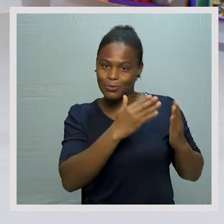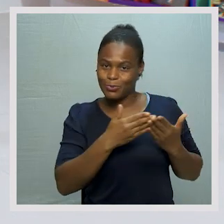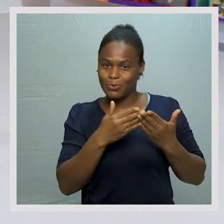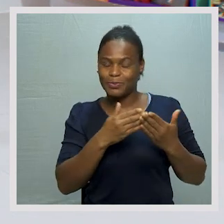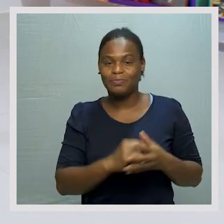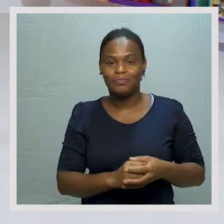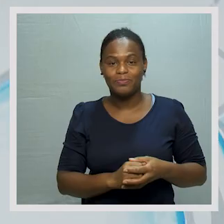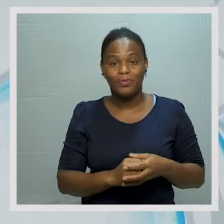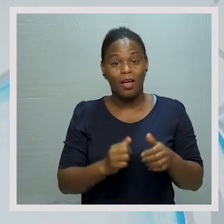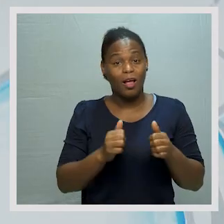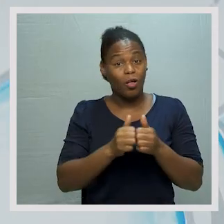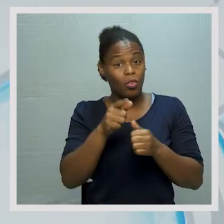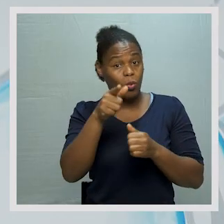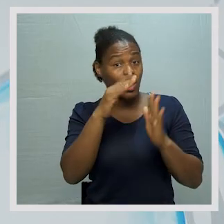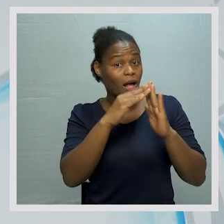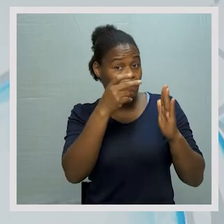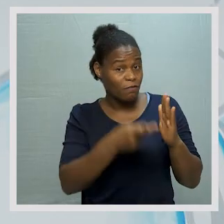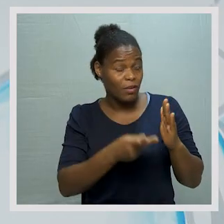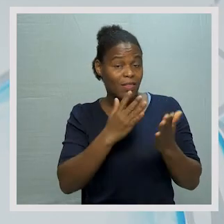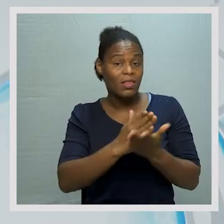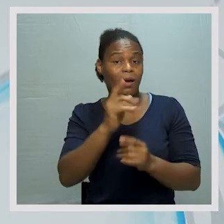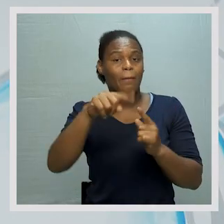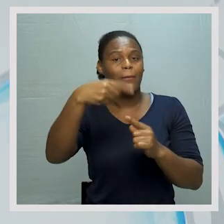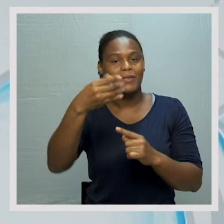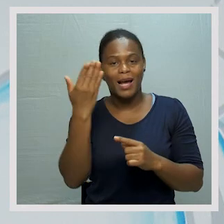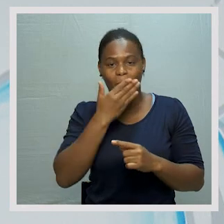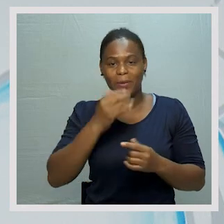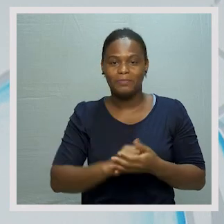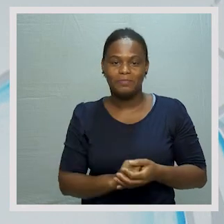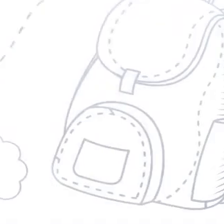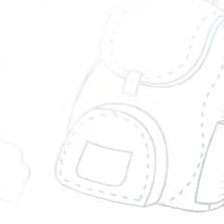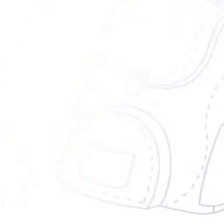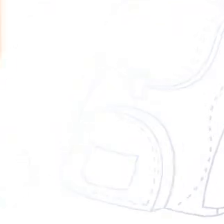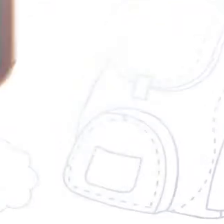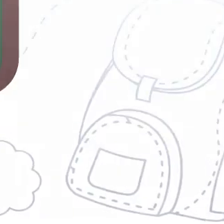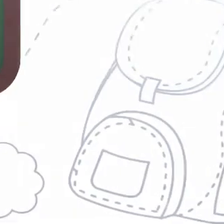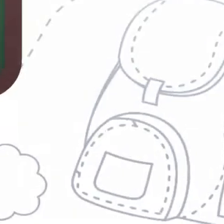e Estudar em Casa. Continue em casa, até a próxima aula.